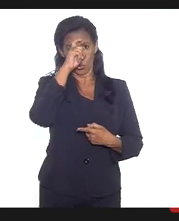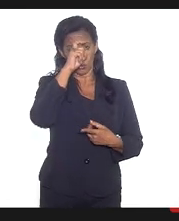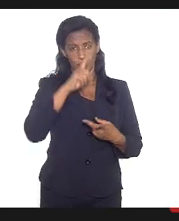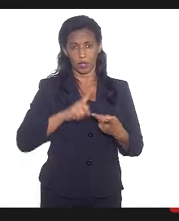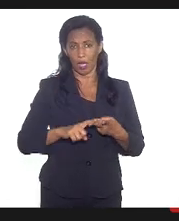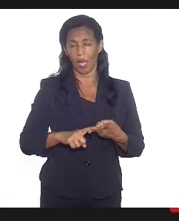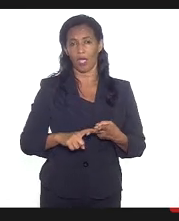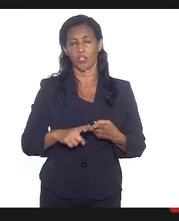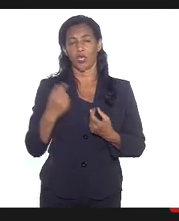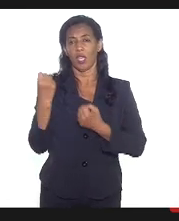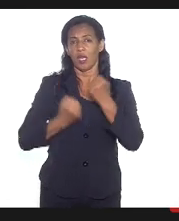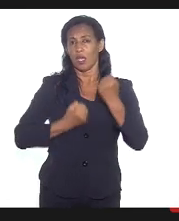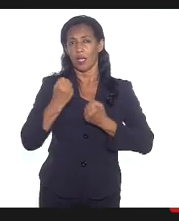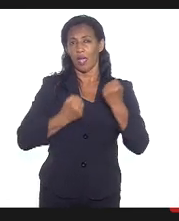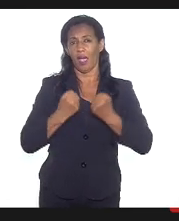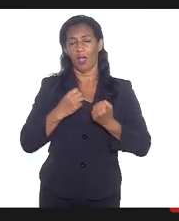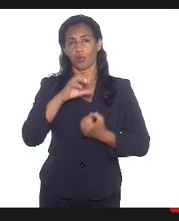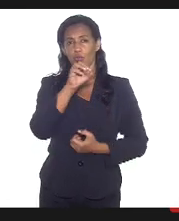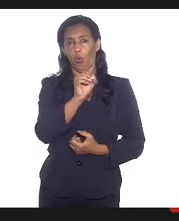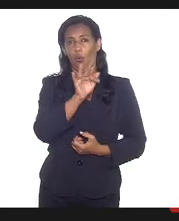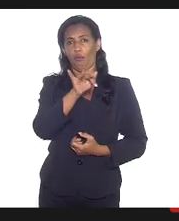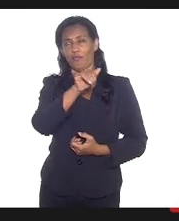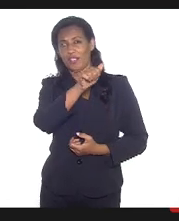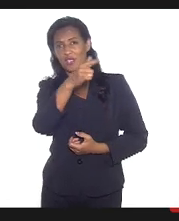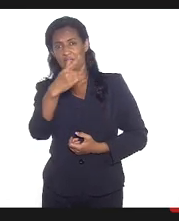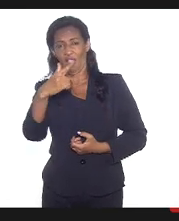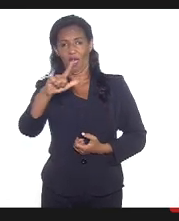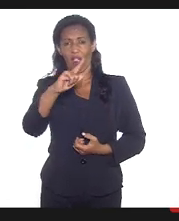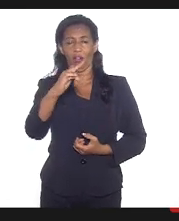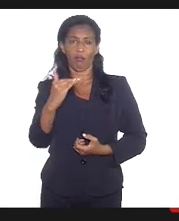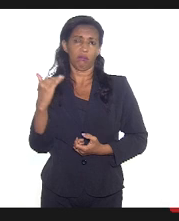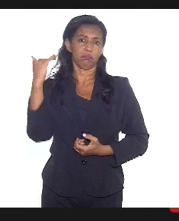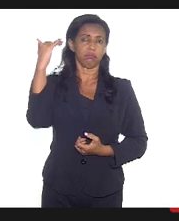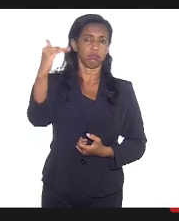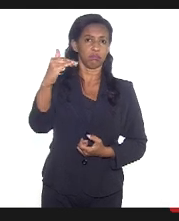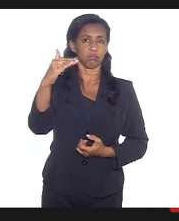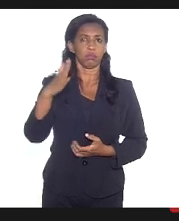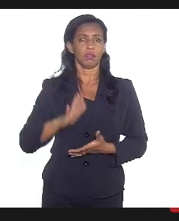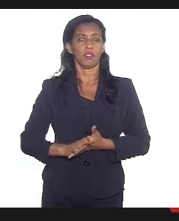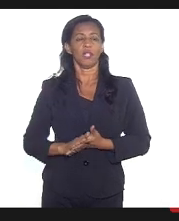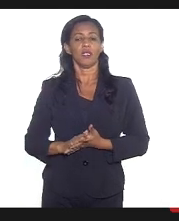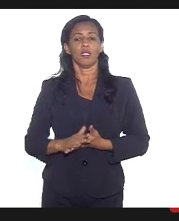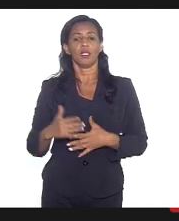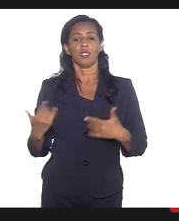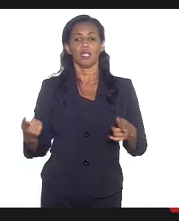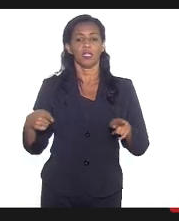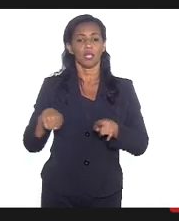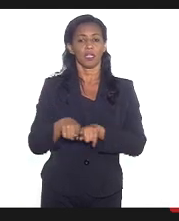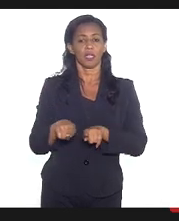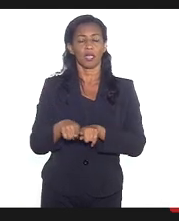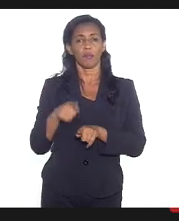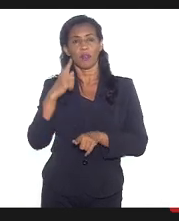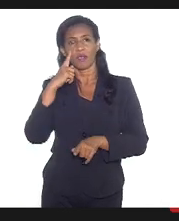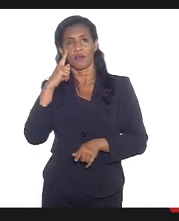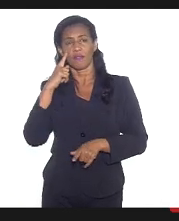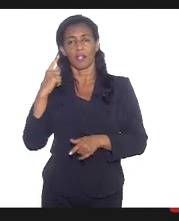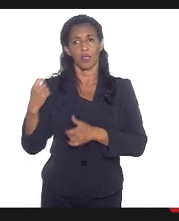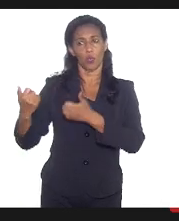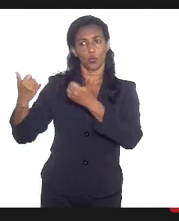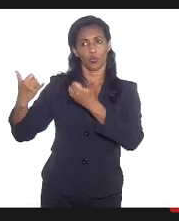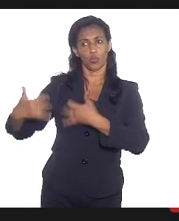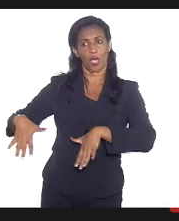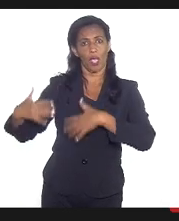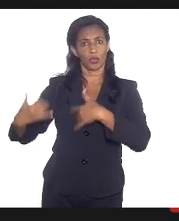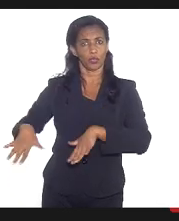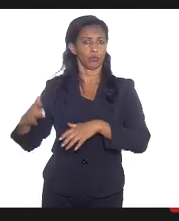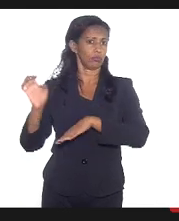viaturas oficiais. Caso a quantidade total de combustível excedesse e a quantidade gasta mensalmente pelo Estado,